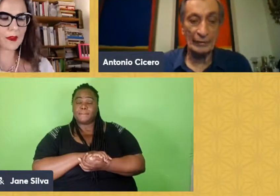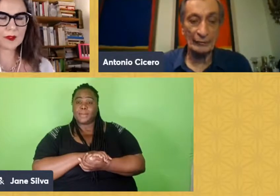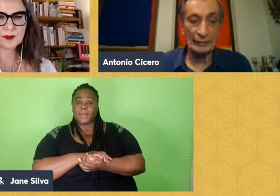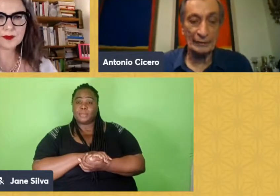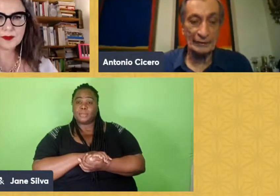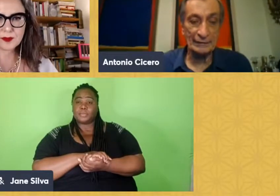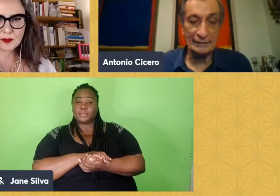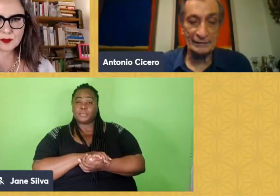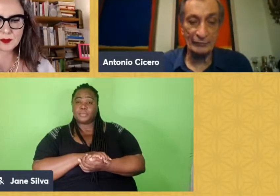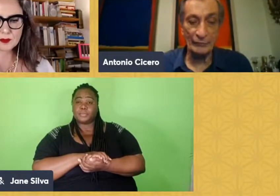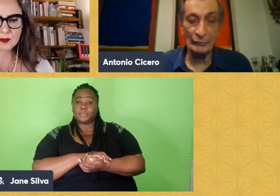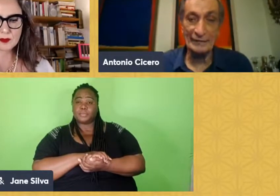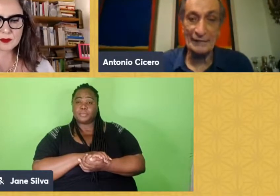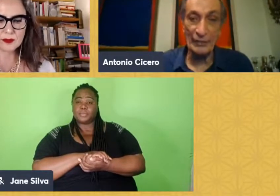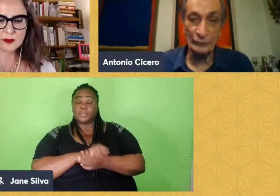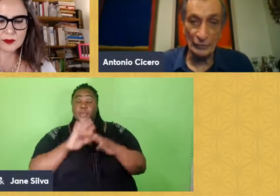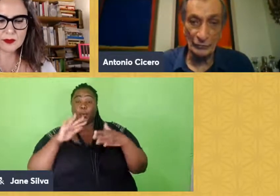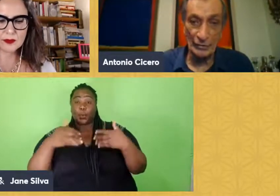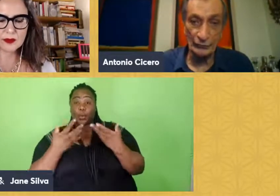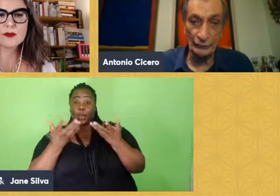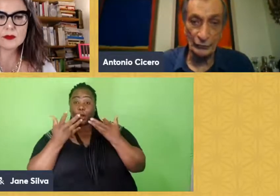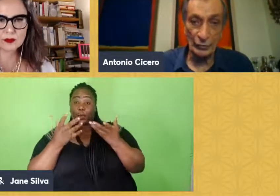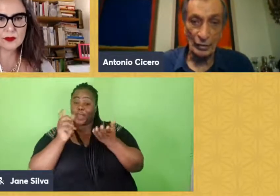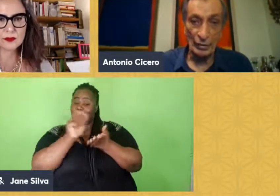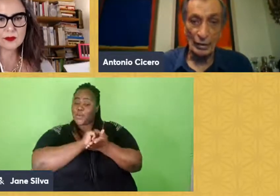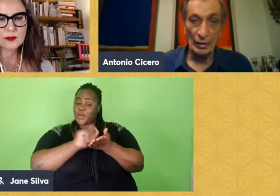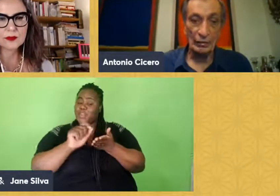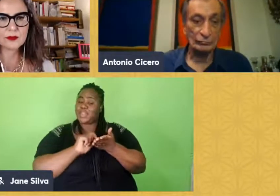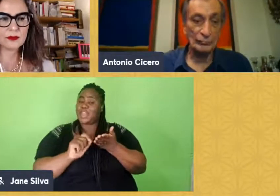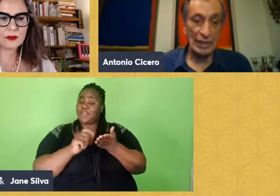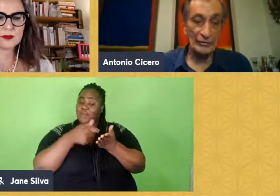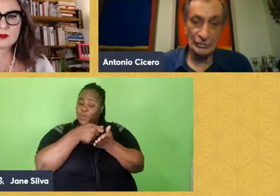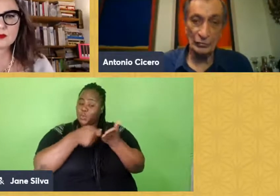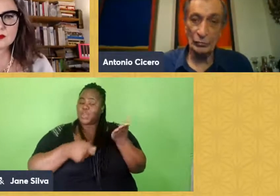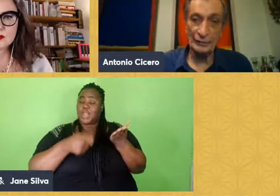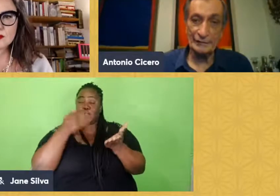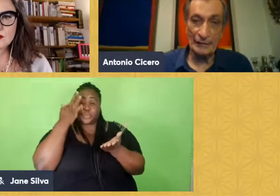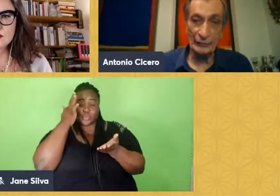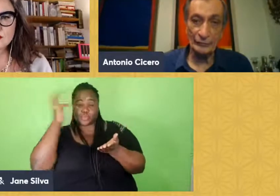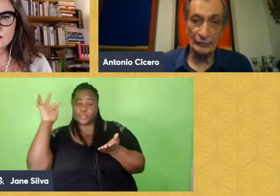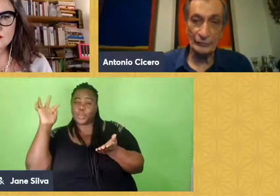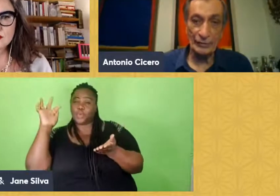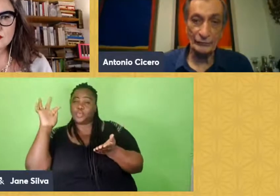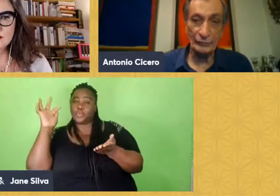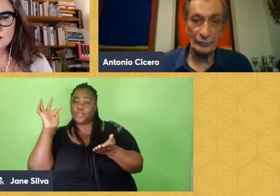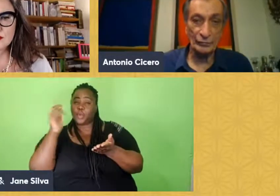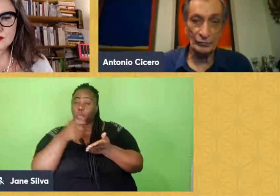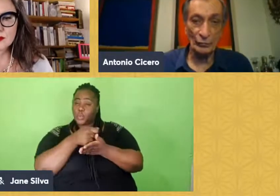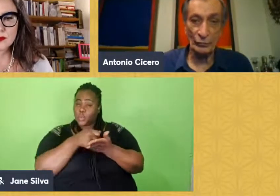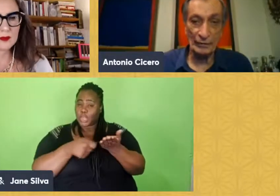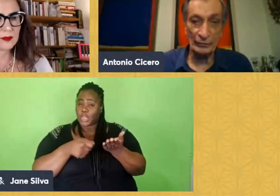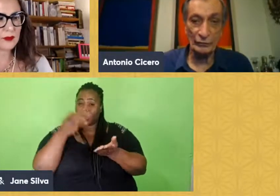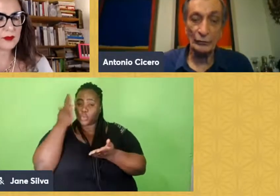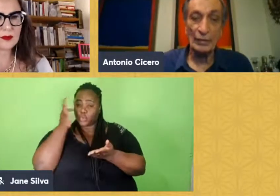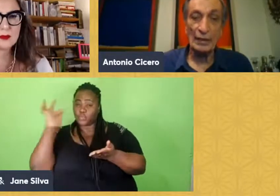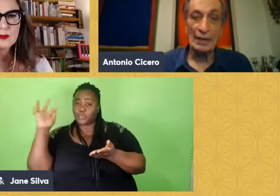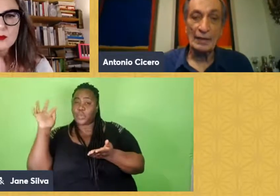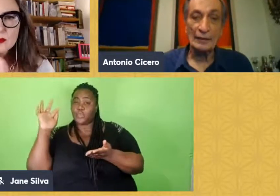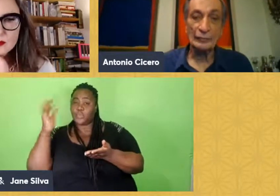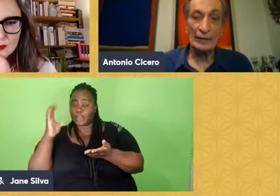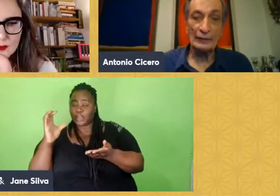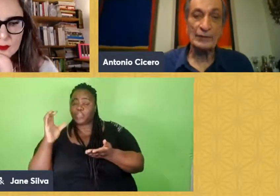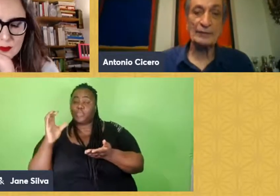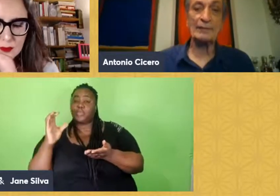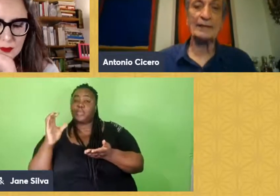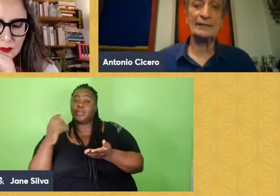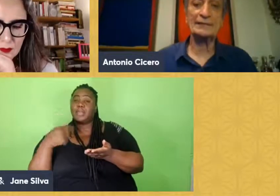eu quero escrever um ensaio filosófico, um artigo, um ensaio filosófico, um livro,